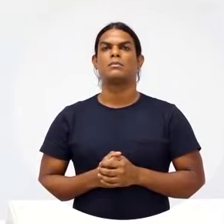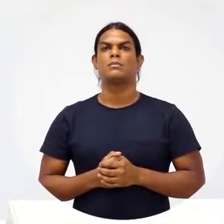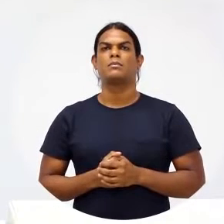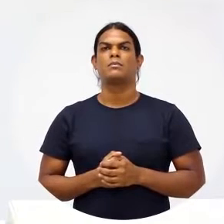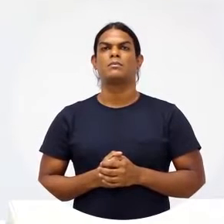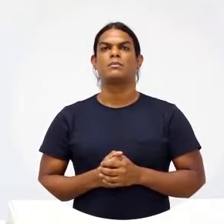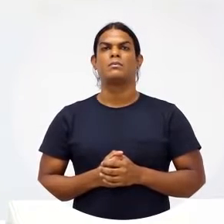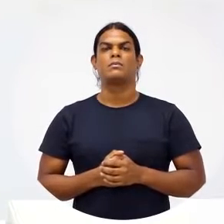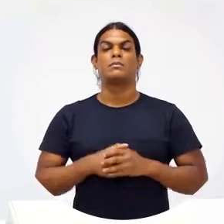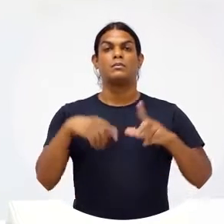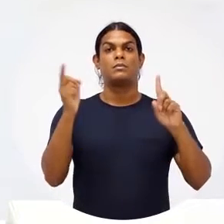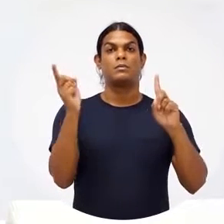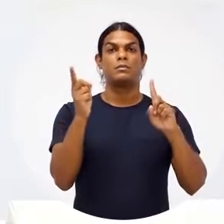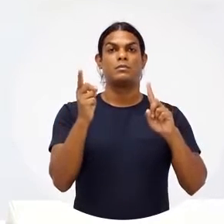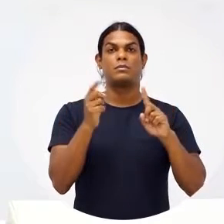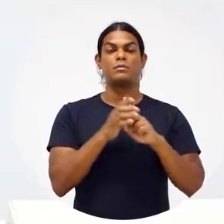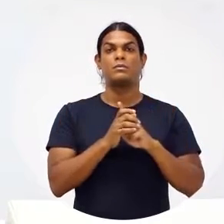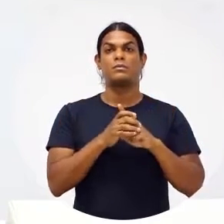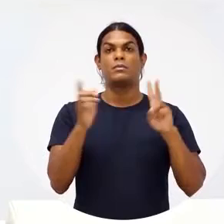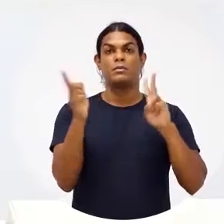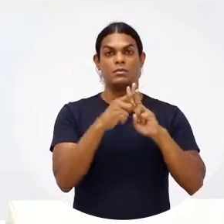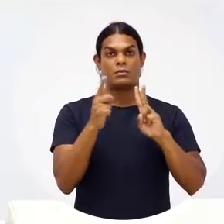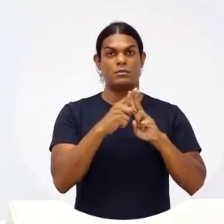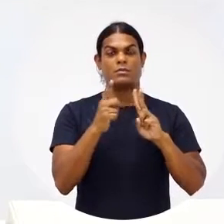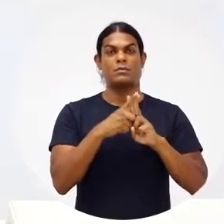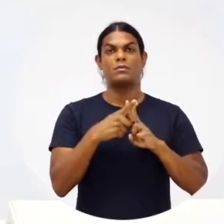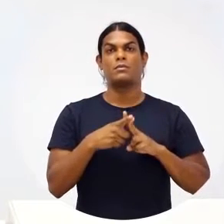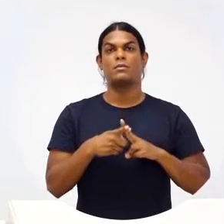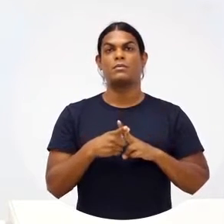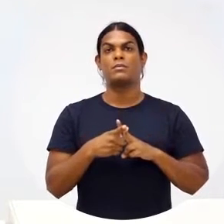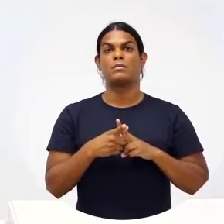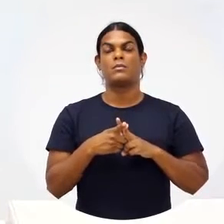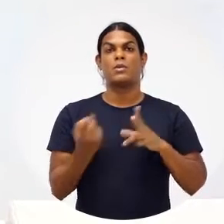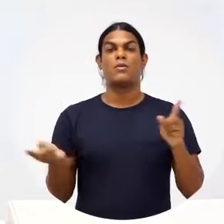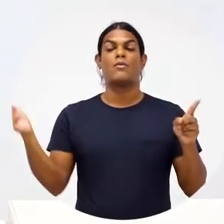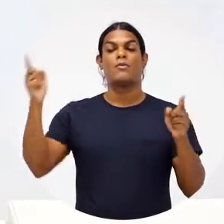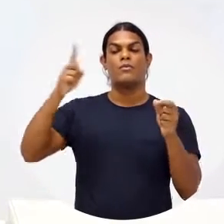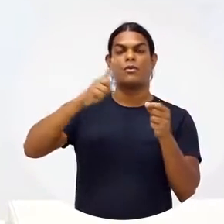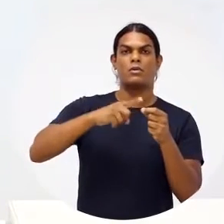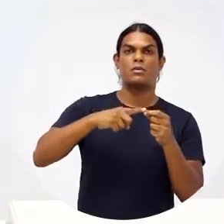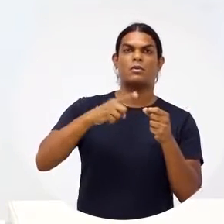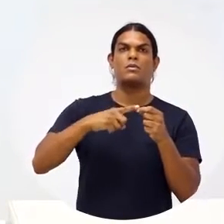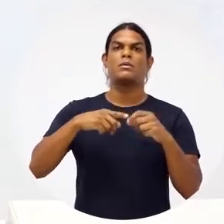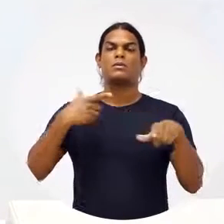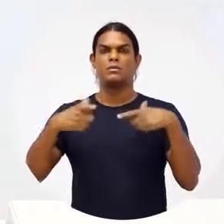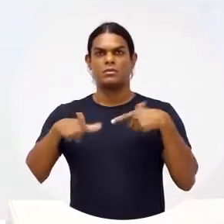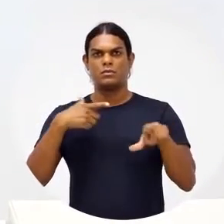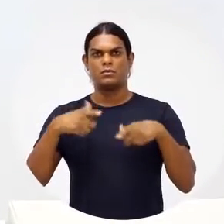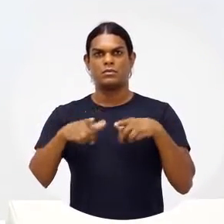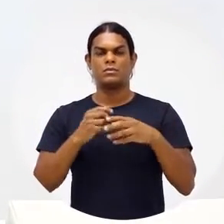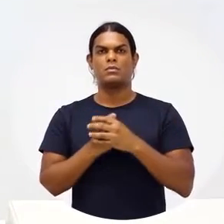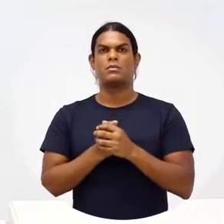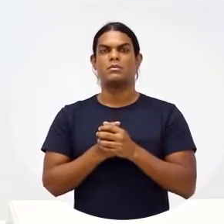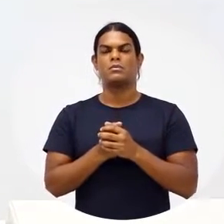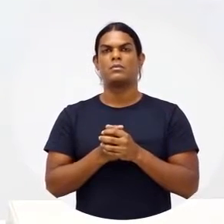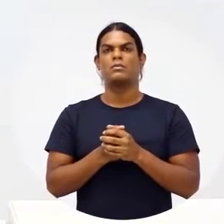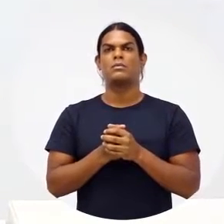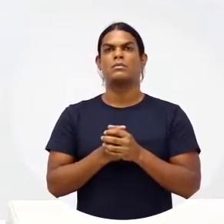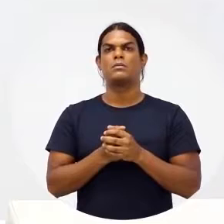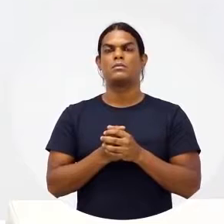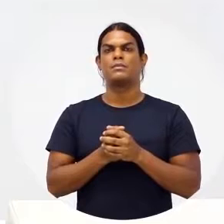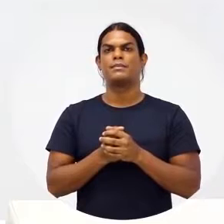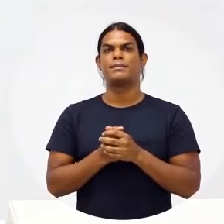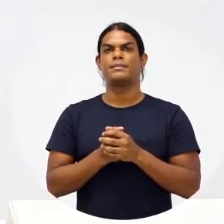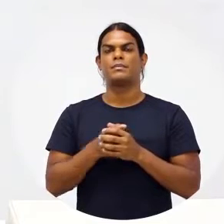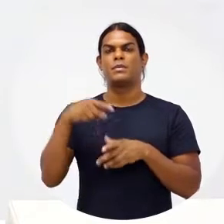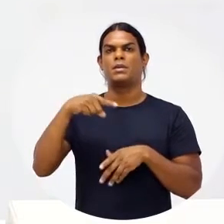função. Um outro exame seria o de retorno ao trabalho. Esse exame, como o nome também já está falando,